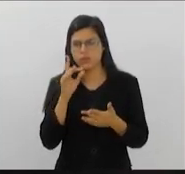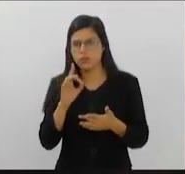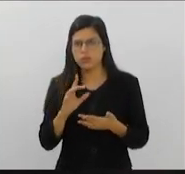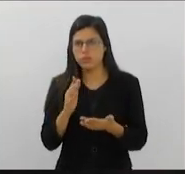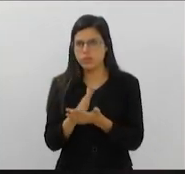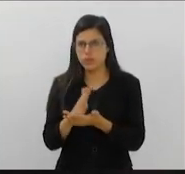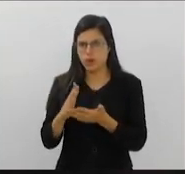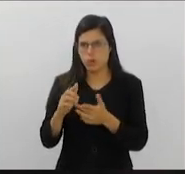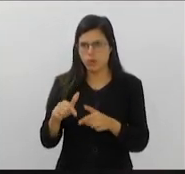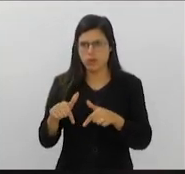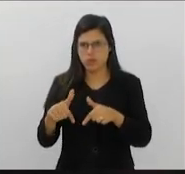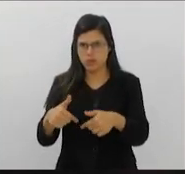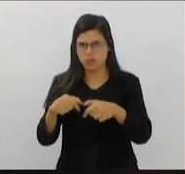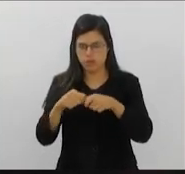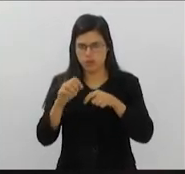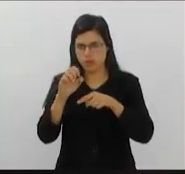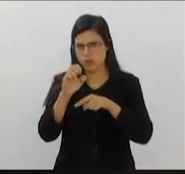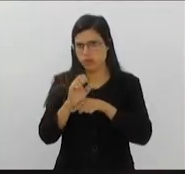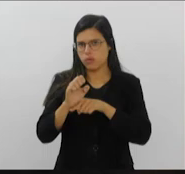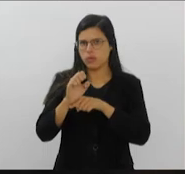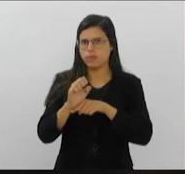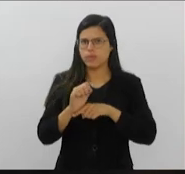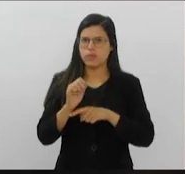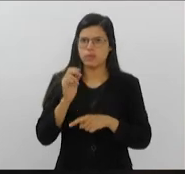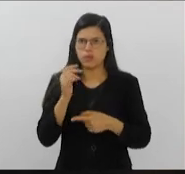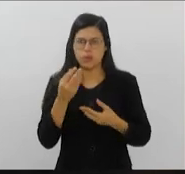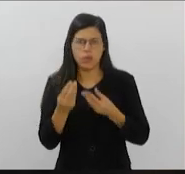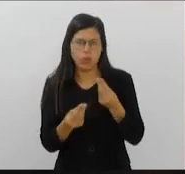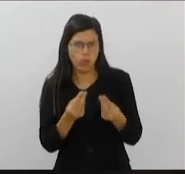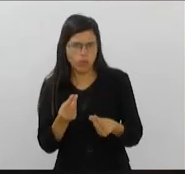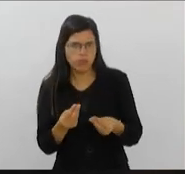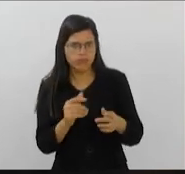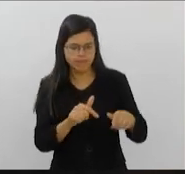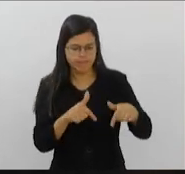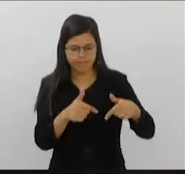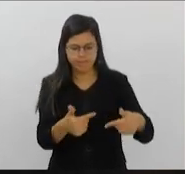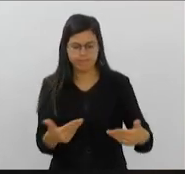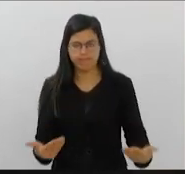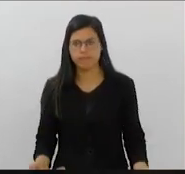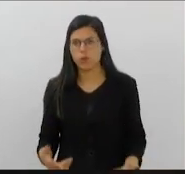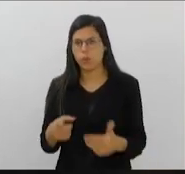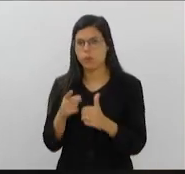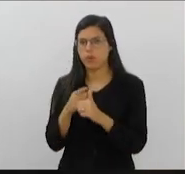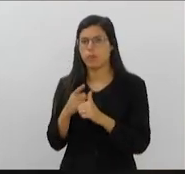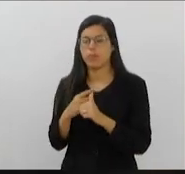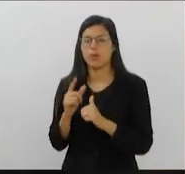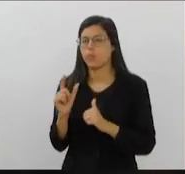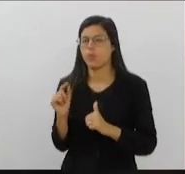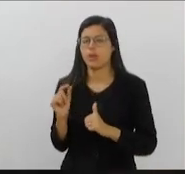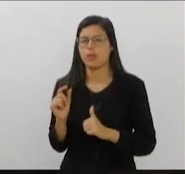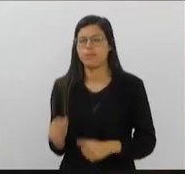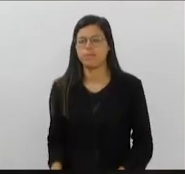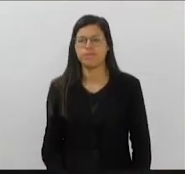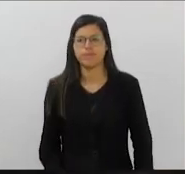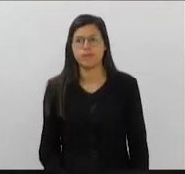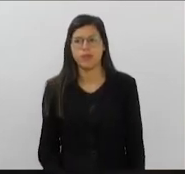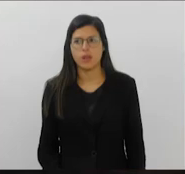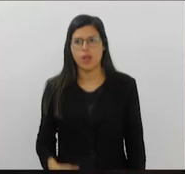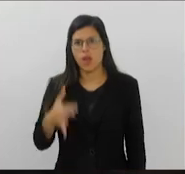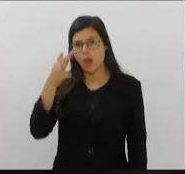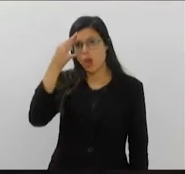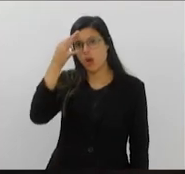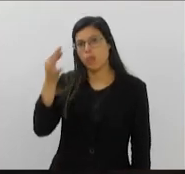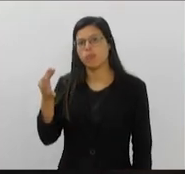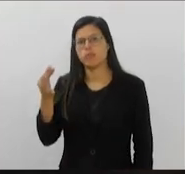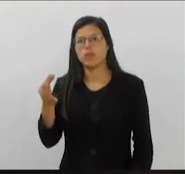têm sido feitas no Estado para a gente ver em que caminho a gente está seguindo. Então, um primeiro passo é a gente compreender aonde